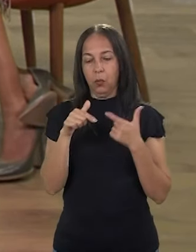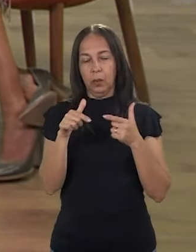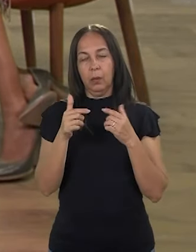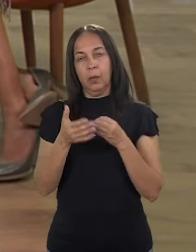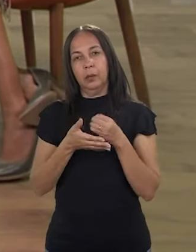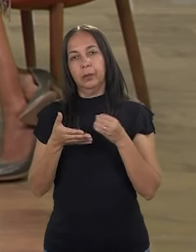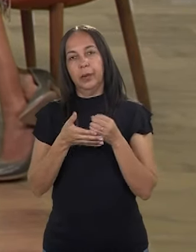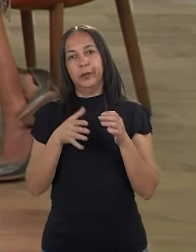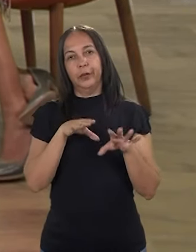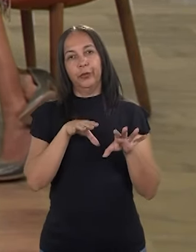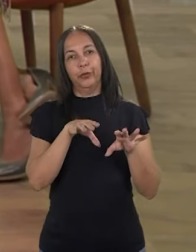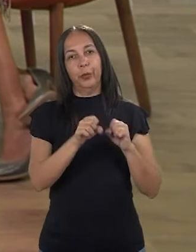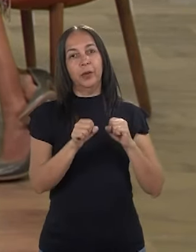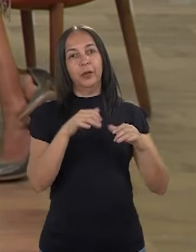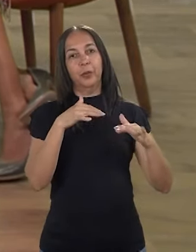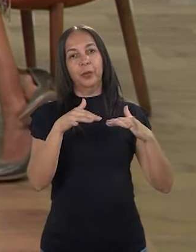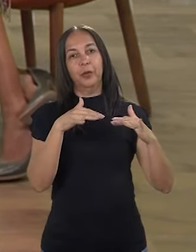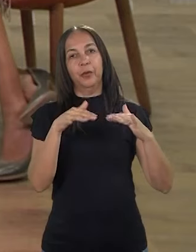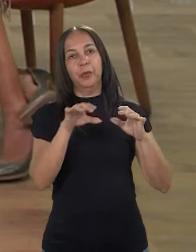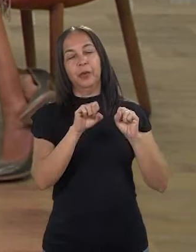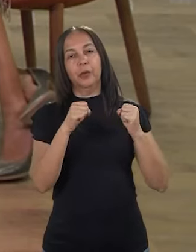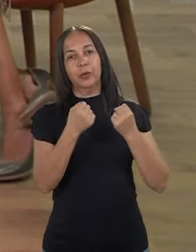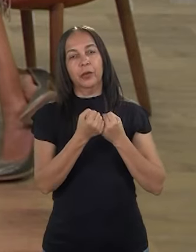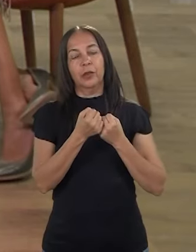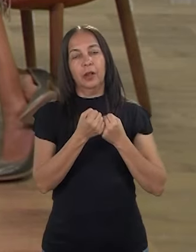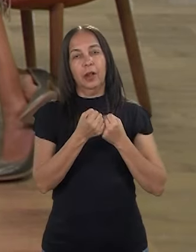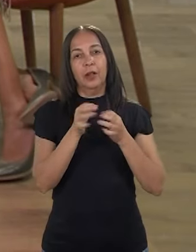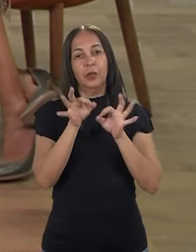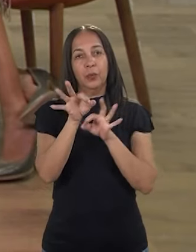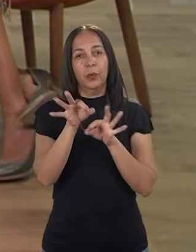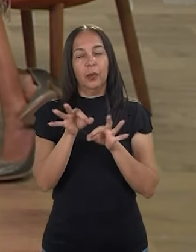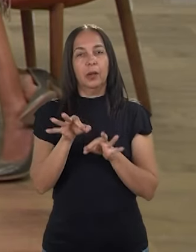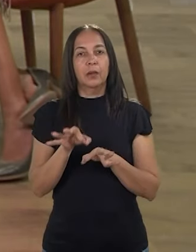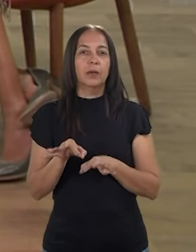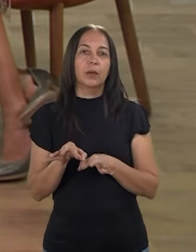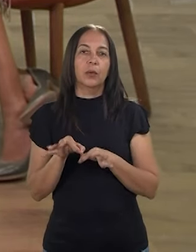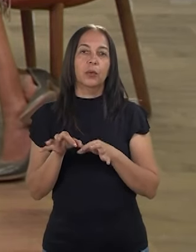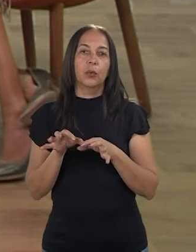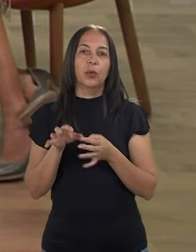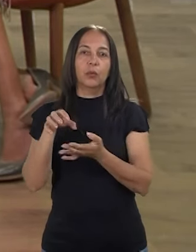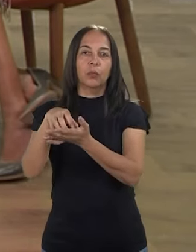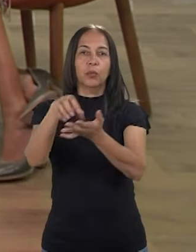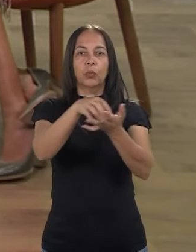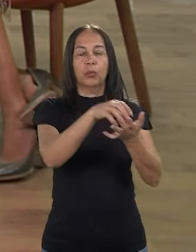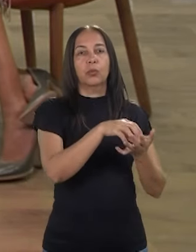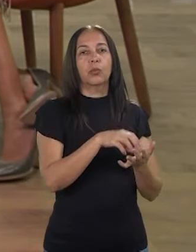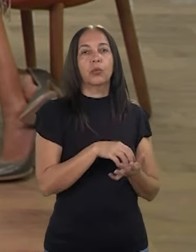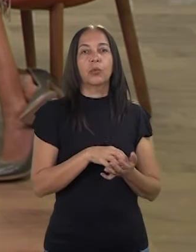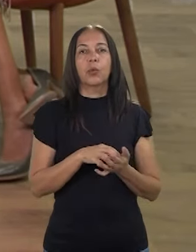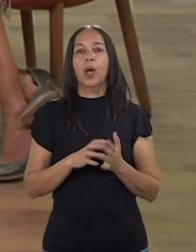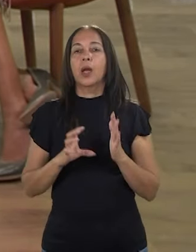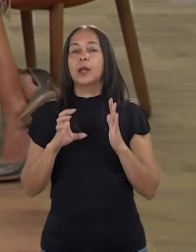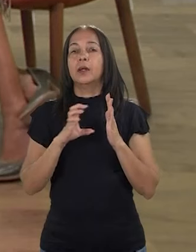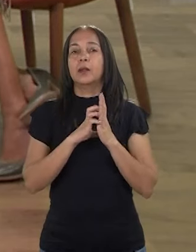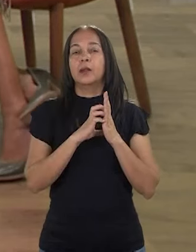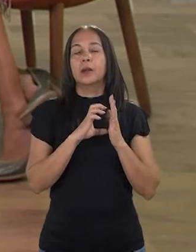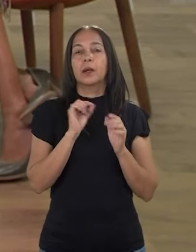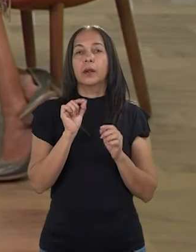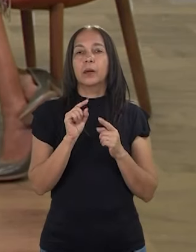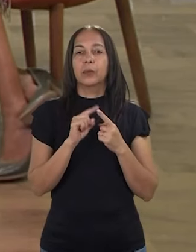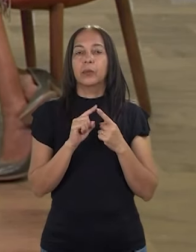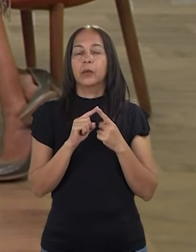gente precisa fazer um trabalho de base na forma ação de movimentos sociais de organizações eh urbanas